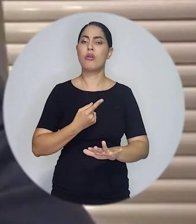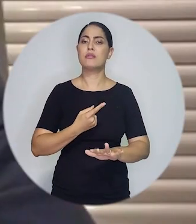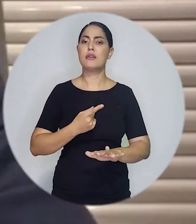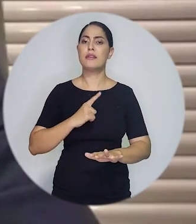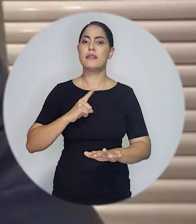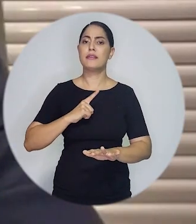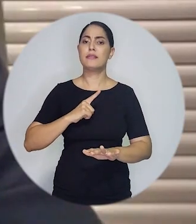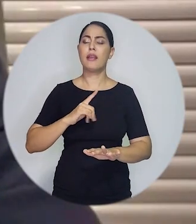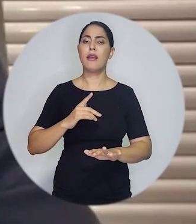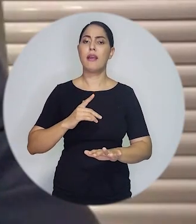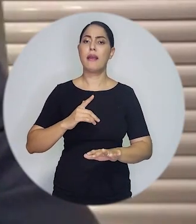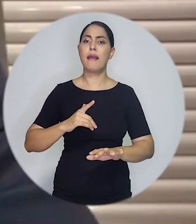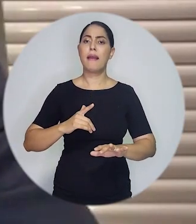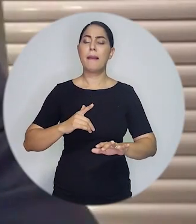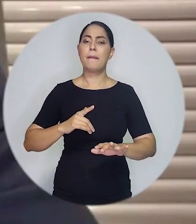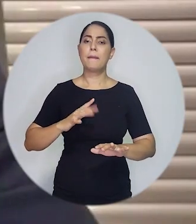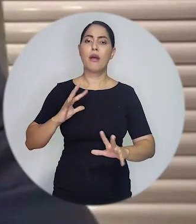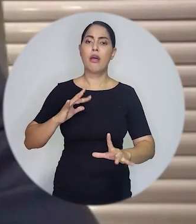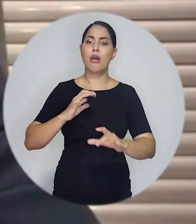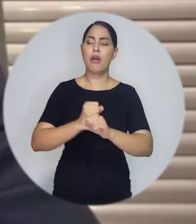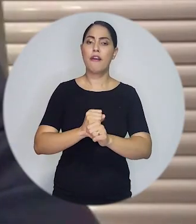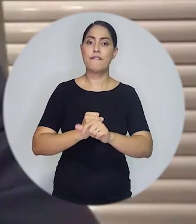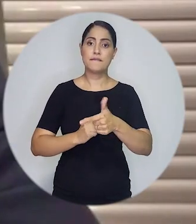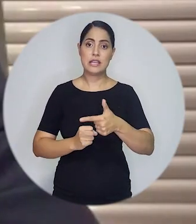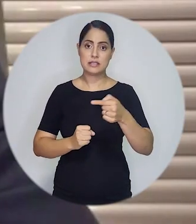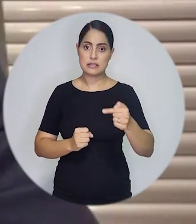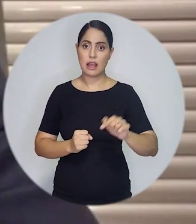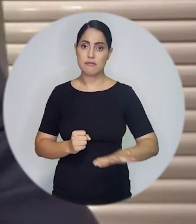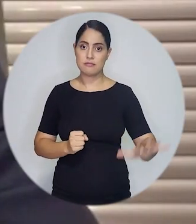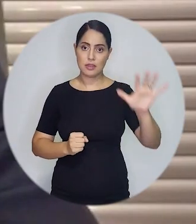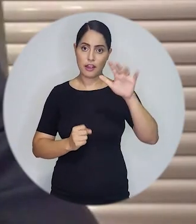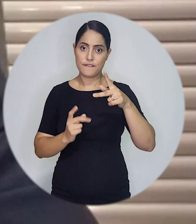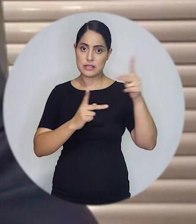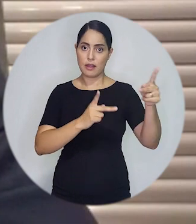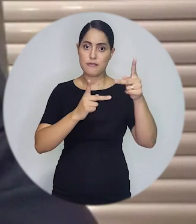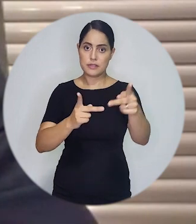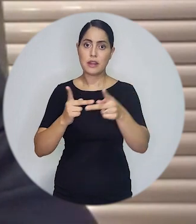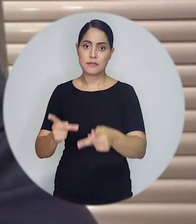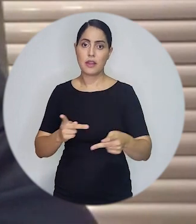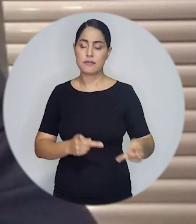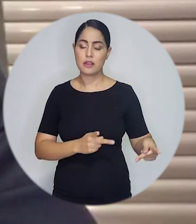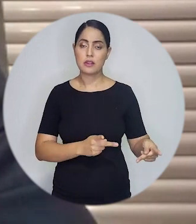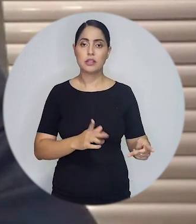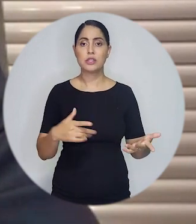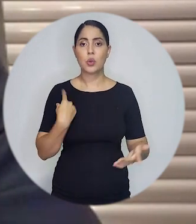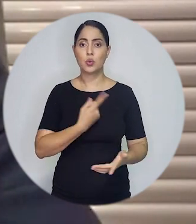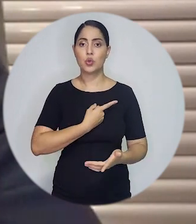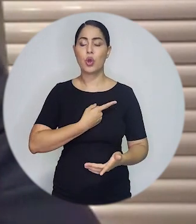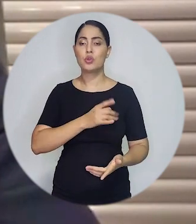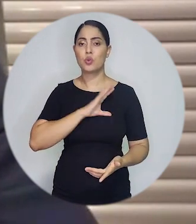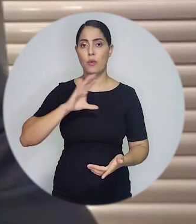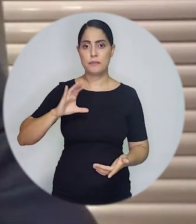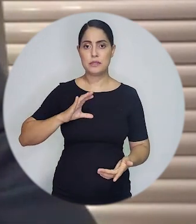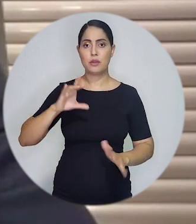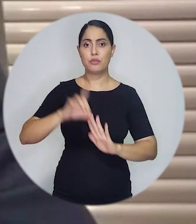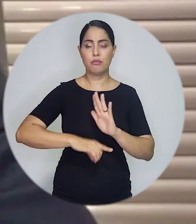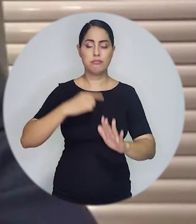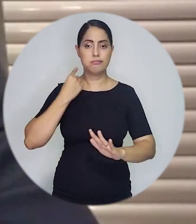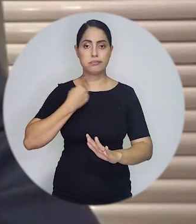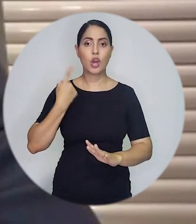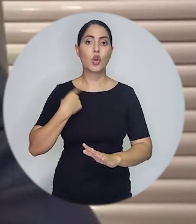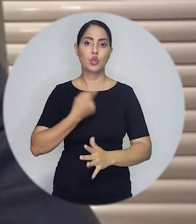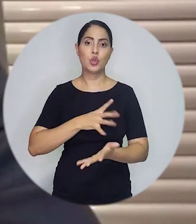finalidade muito clara de nós termos um material ao final das 27 seccionais visitadas, as comissões de prerrogativas,